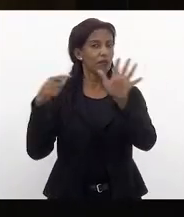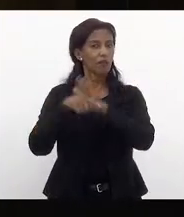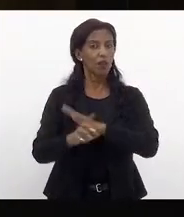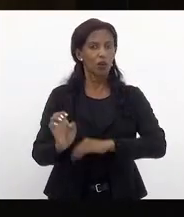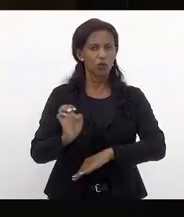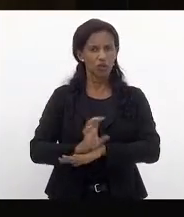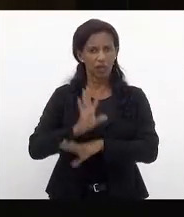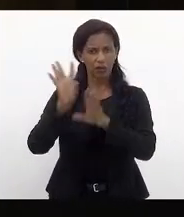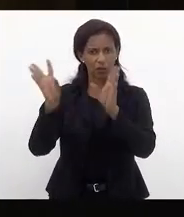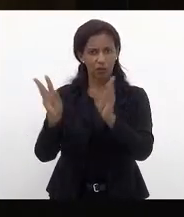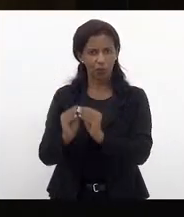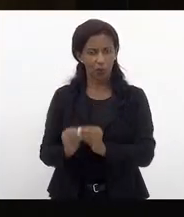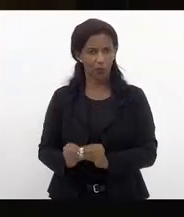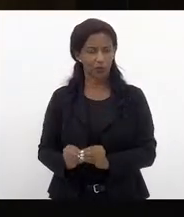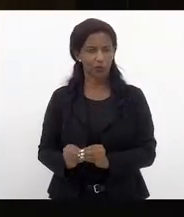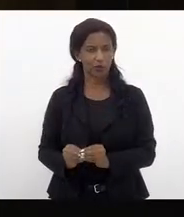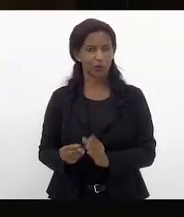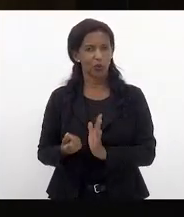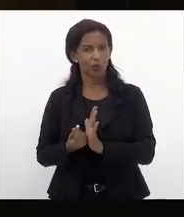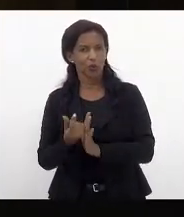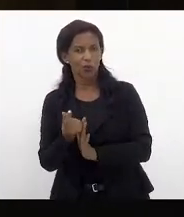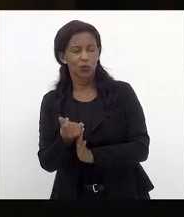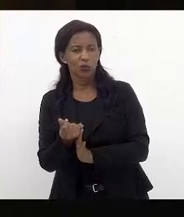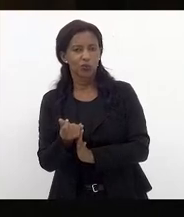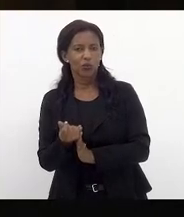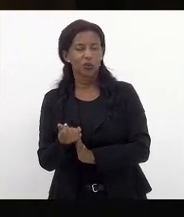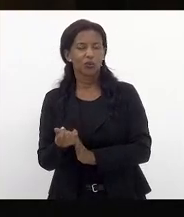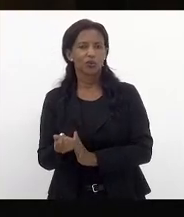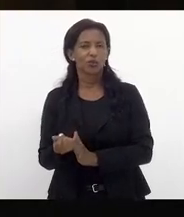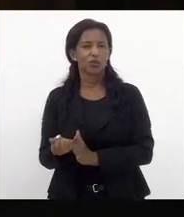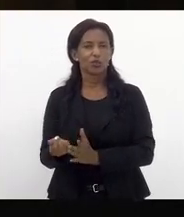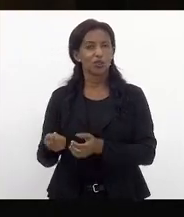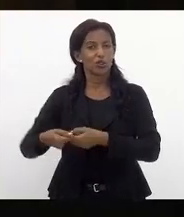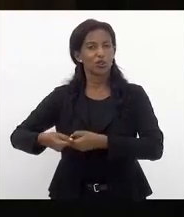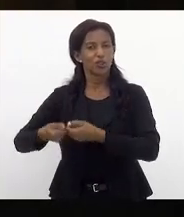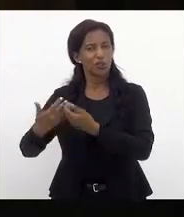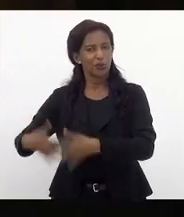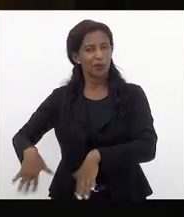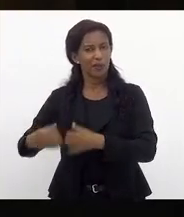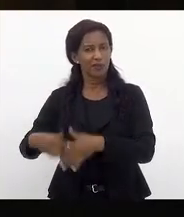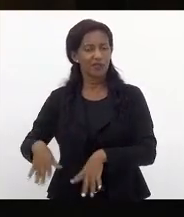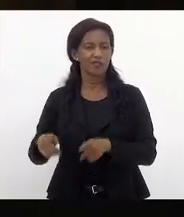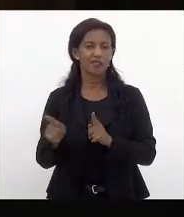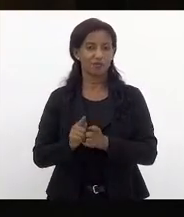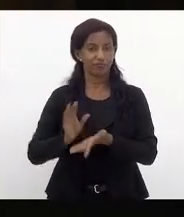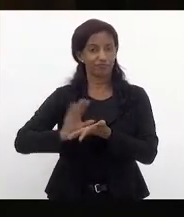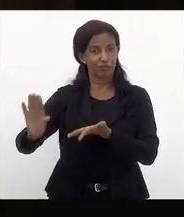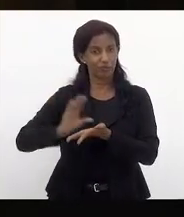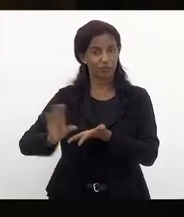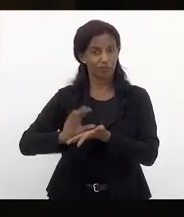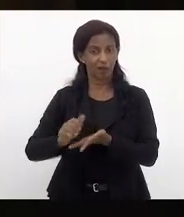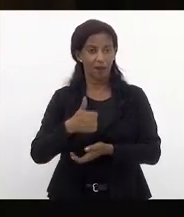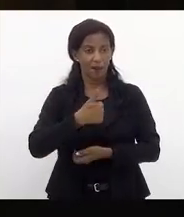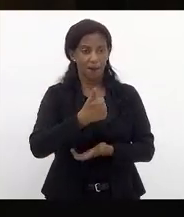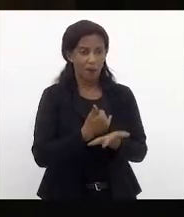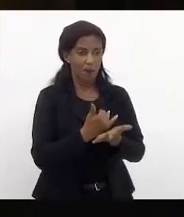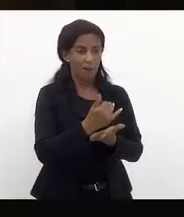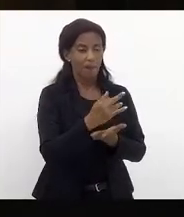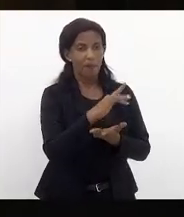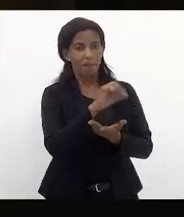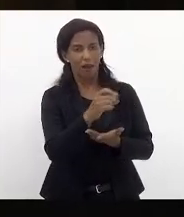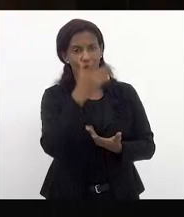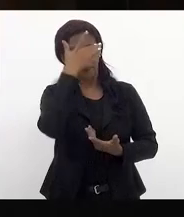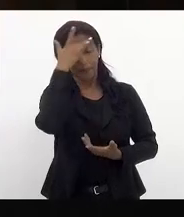é composto, né, o nosso orçamento, de despesas primárias e despesas financeiras. As despesas primárias é todo o gasto